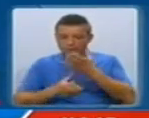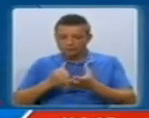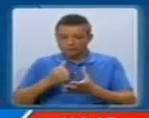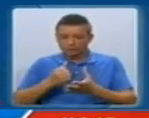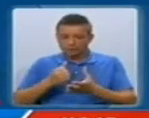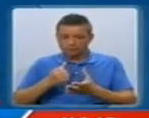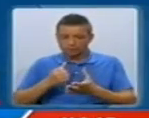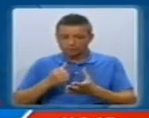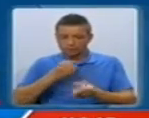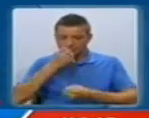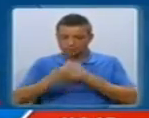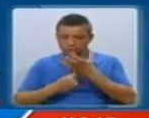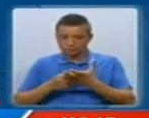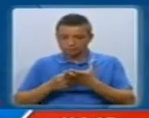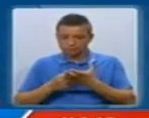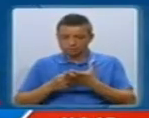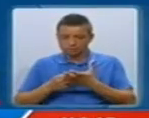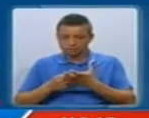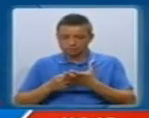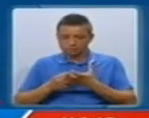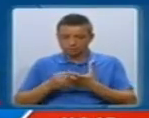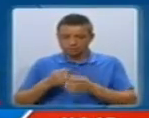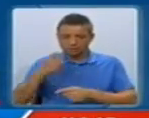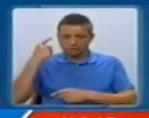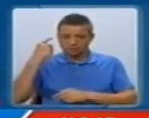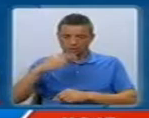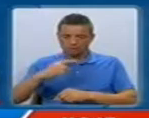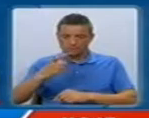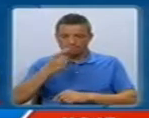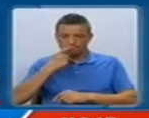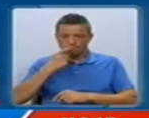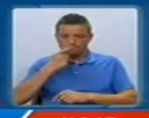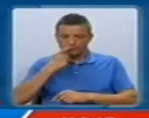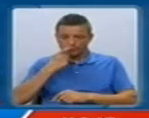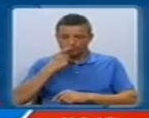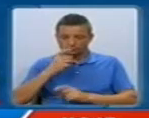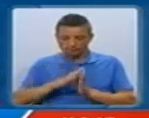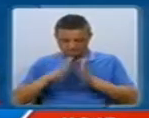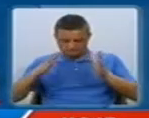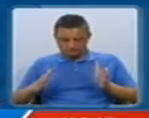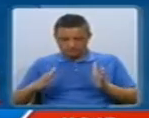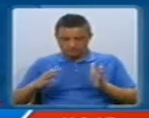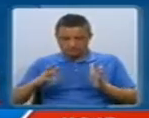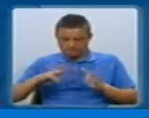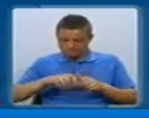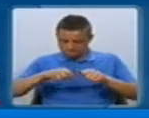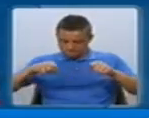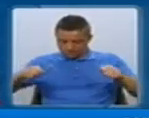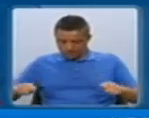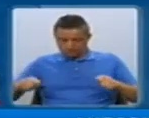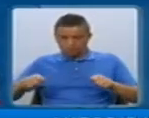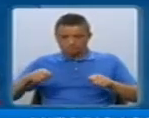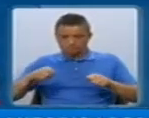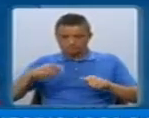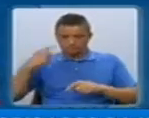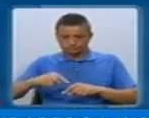Vesta? Uma das explicações possíveis. Bom, provavelmente são grandes rochas magmáticas com centenas de metros que, naqueles